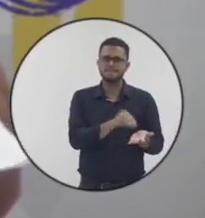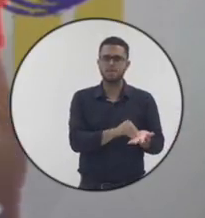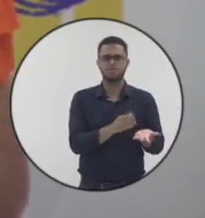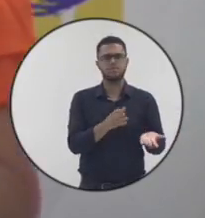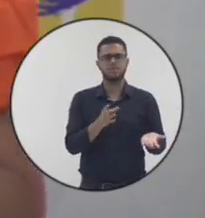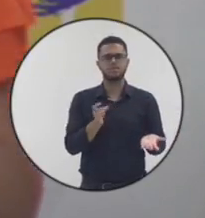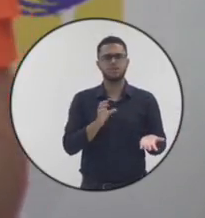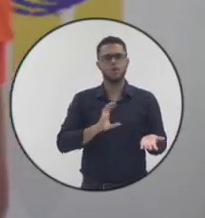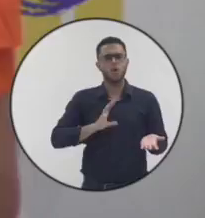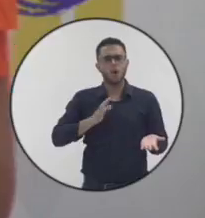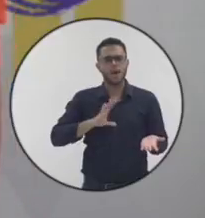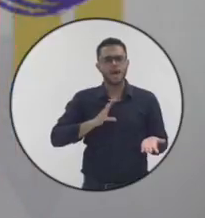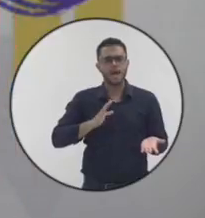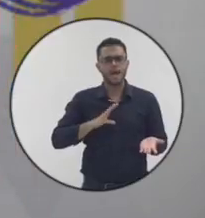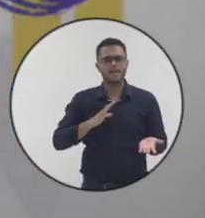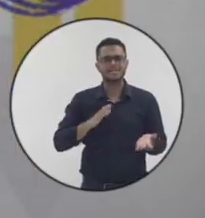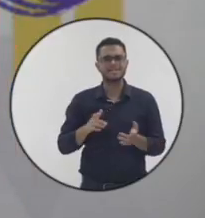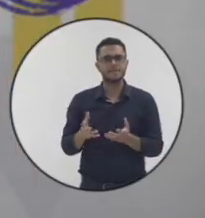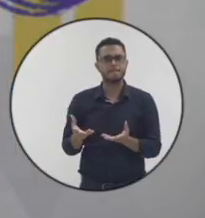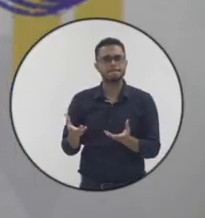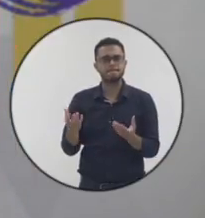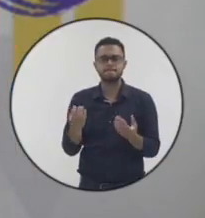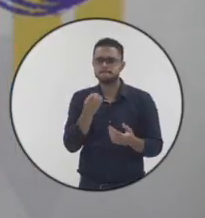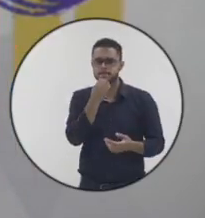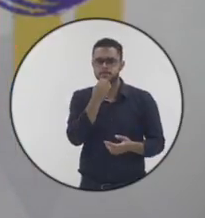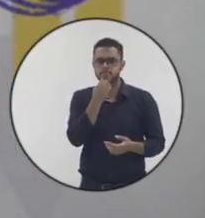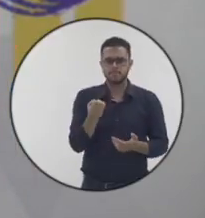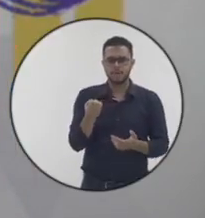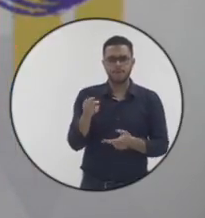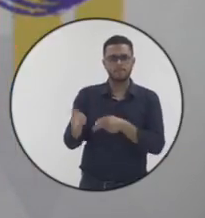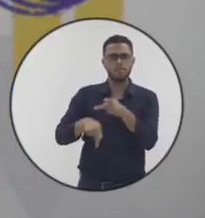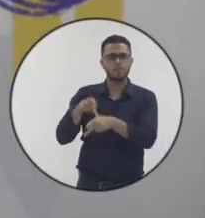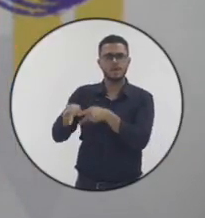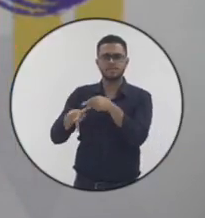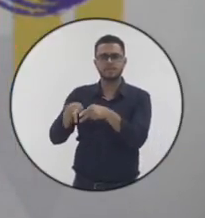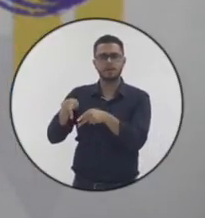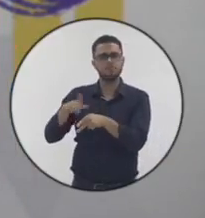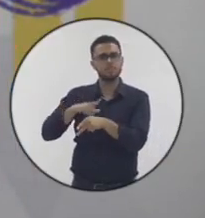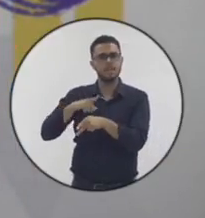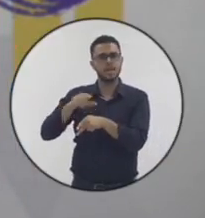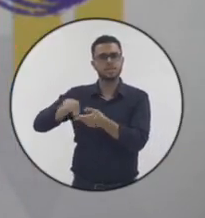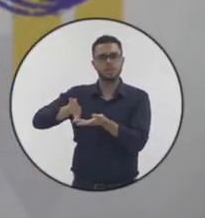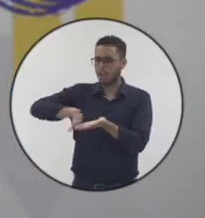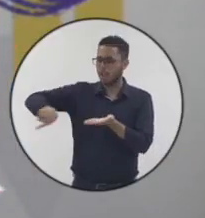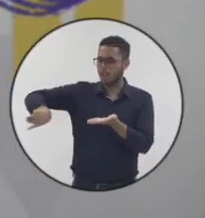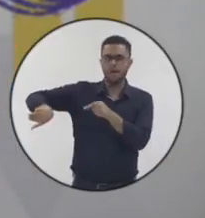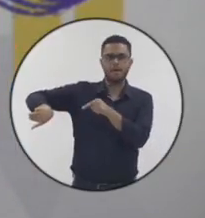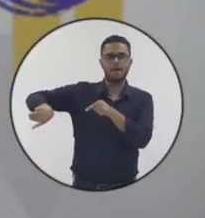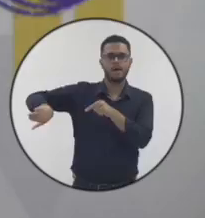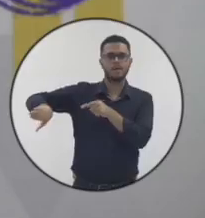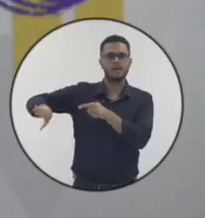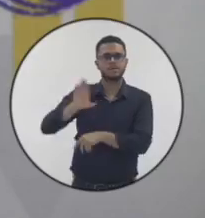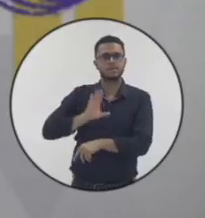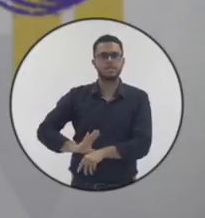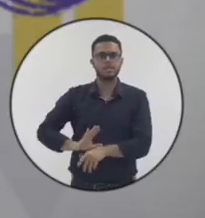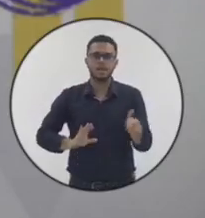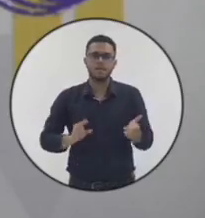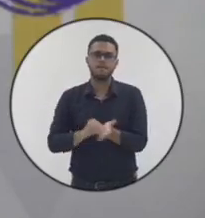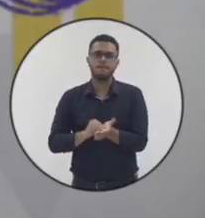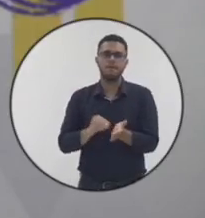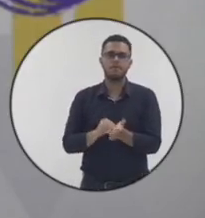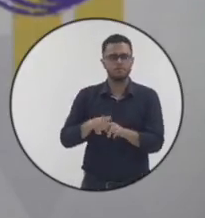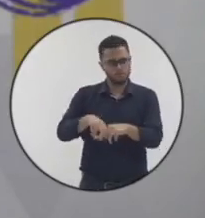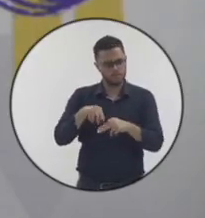uma parcela, uma grande parcela da população longe do seu acesso à cidadania. Né? Então, o CFP ele dá um passo ousado